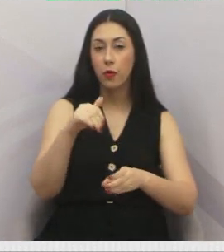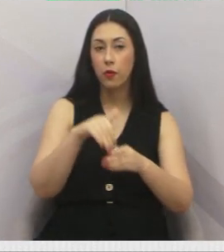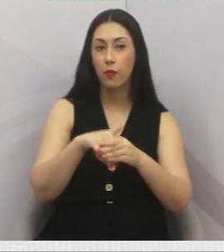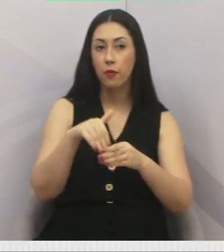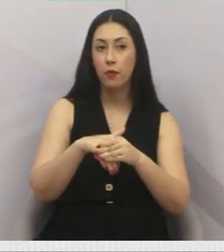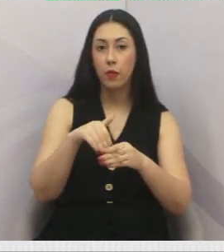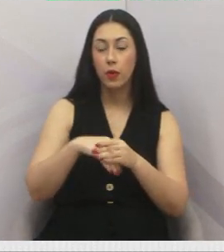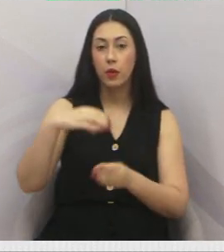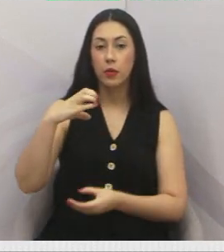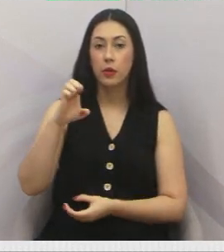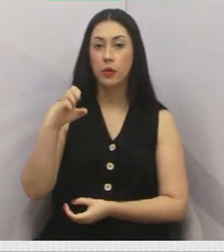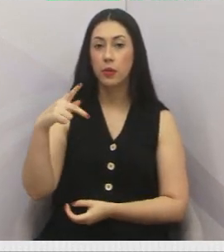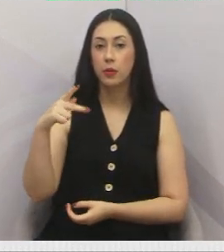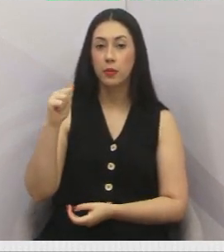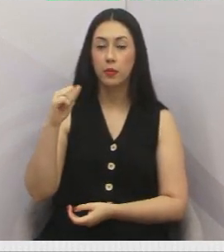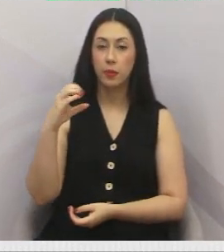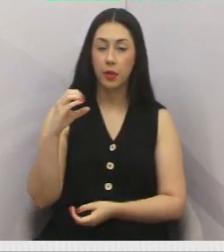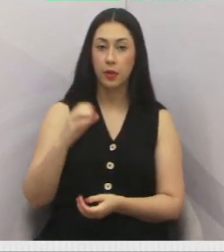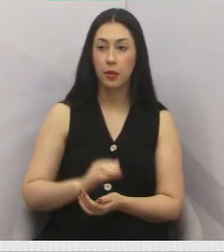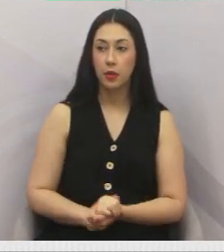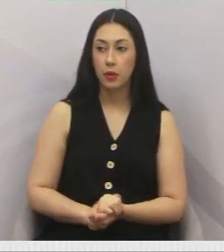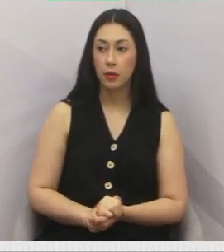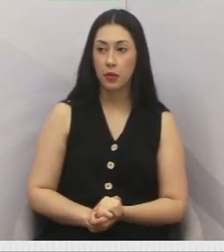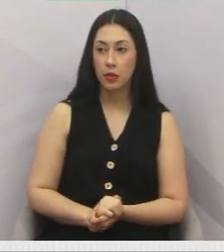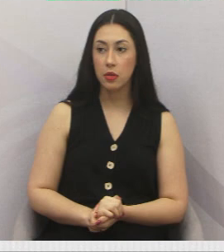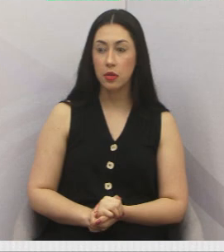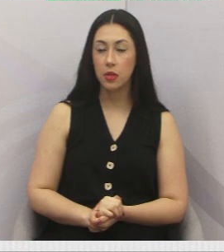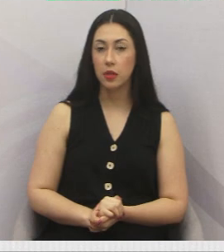voto para CEPAC.